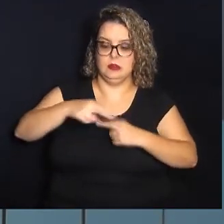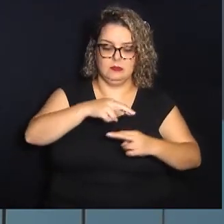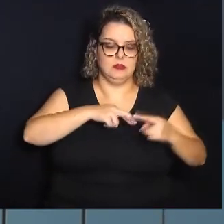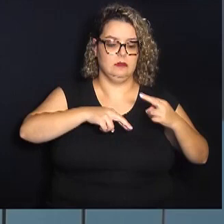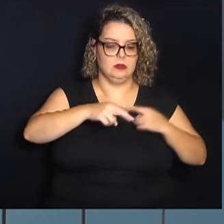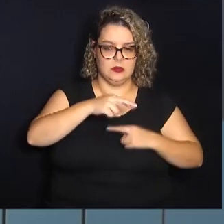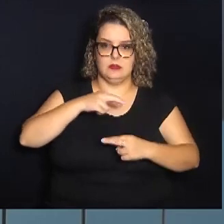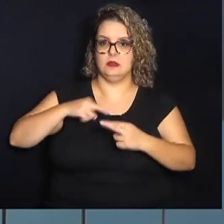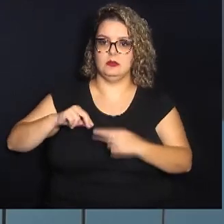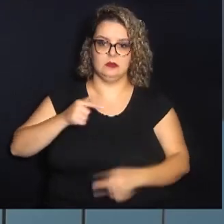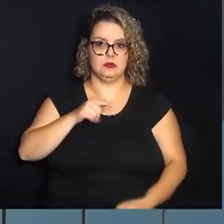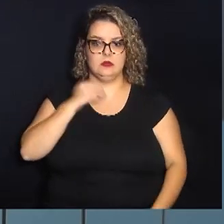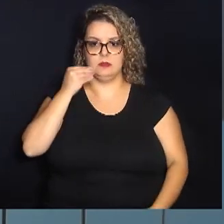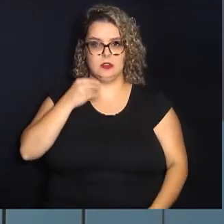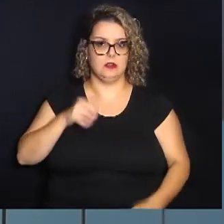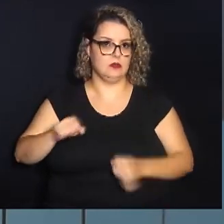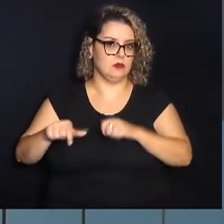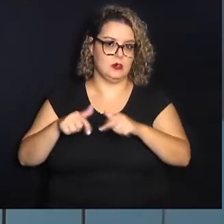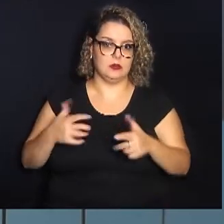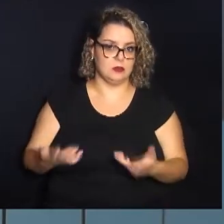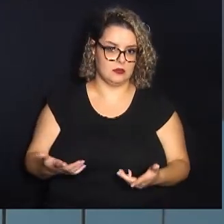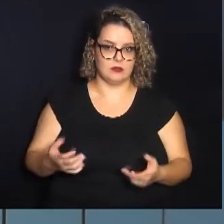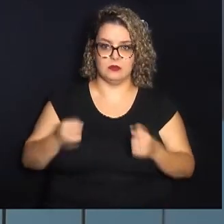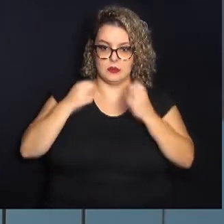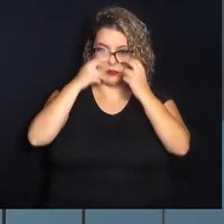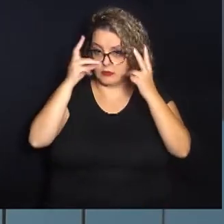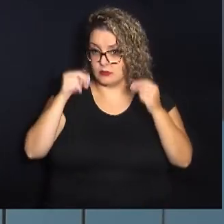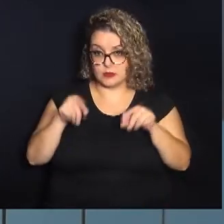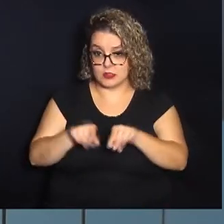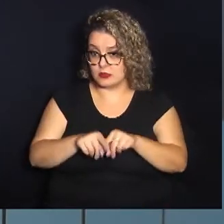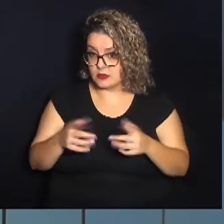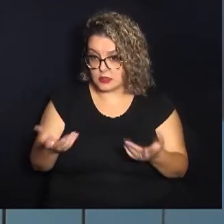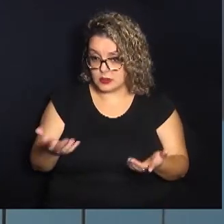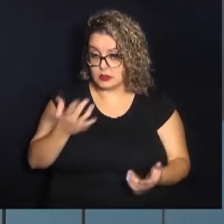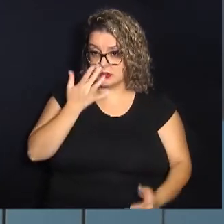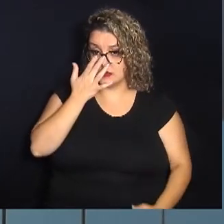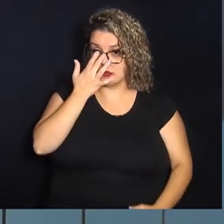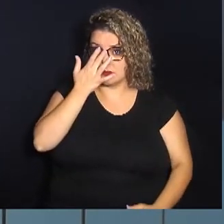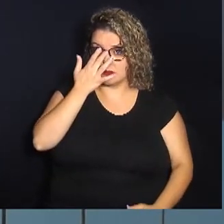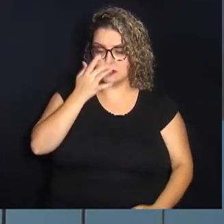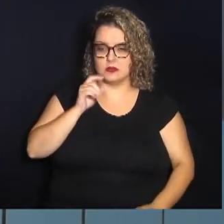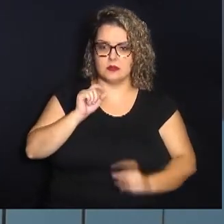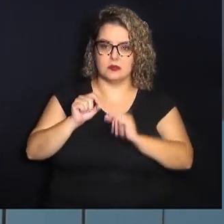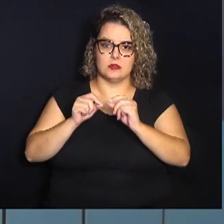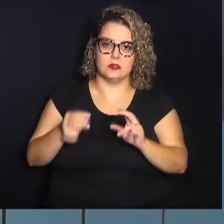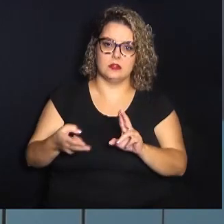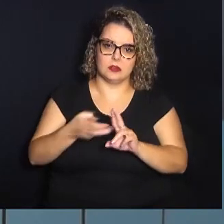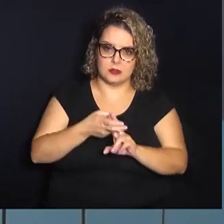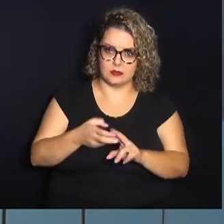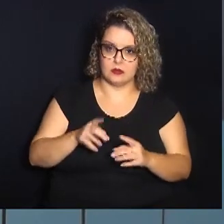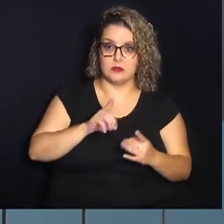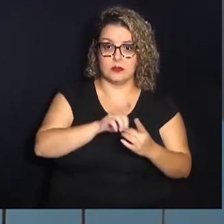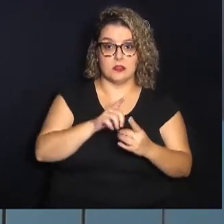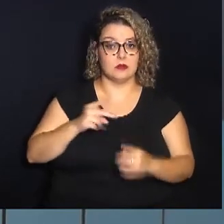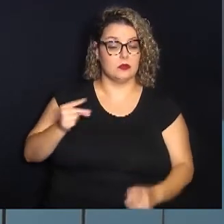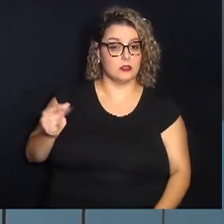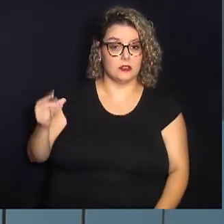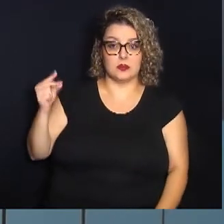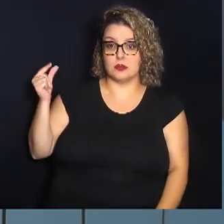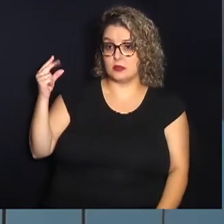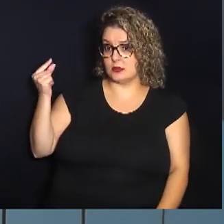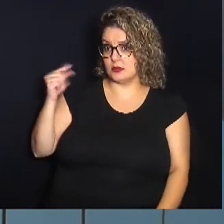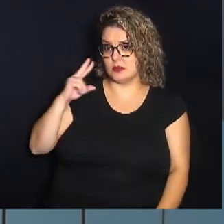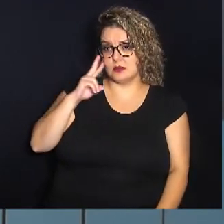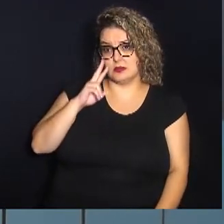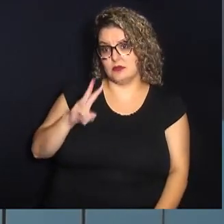acúmulo, acabou de chegar, acabou de se formar, enfermeiro também. E quem que está no SUS atendendo há muito tempo, já viu de